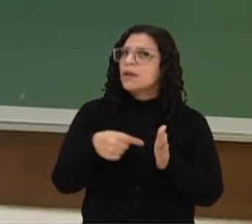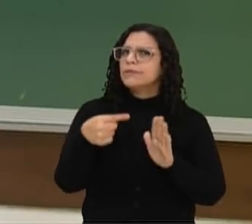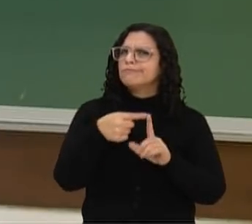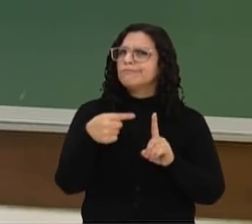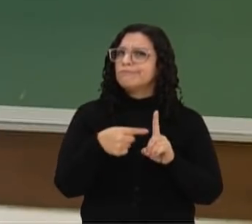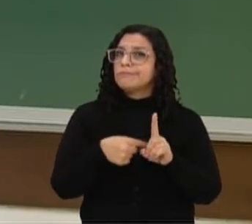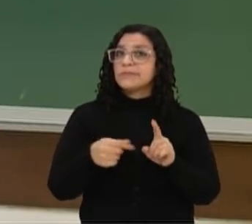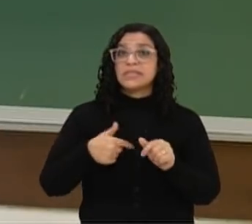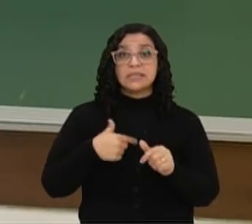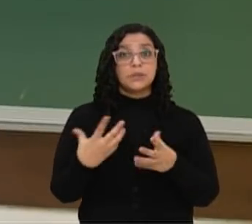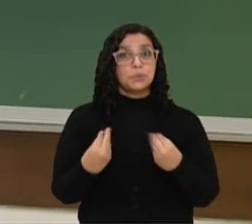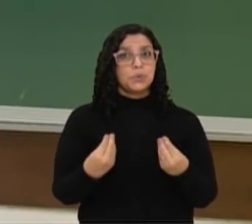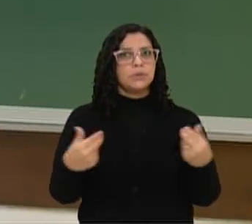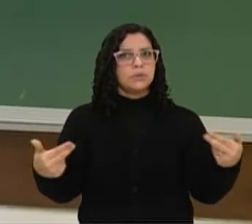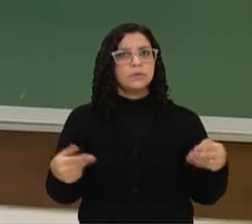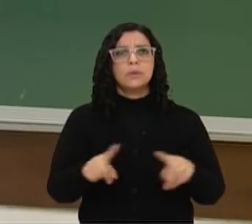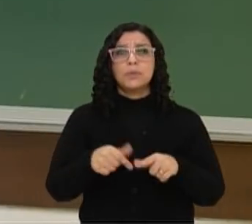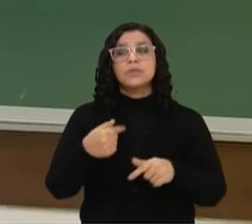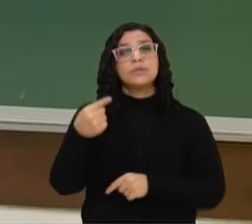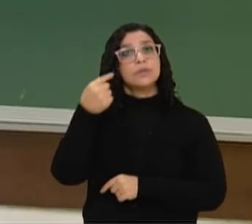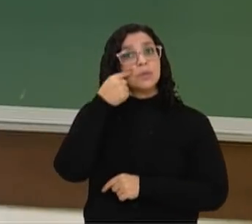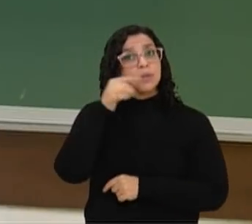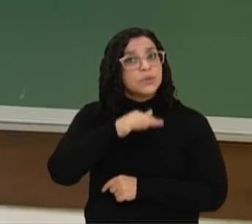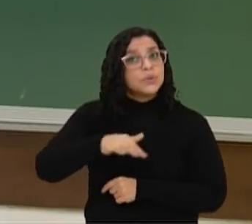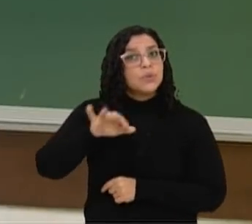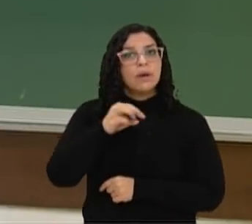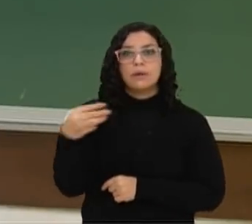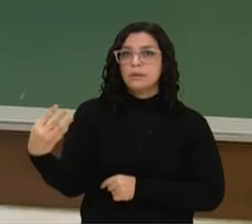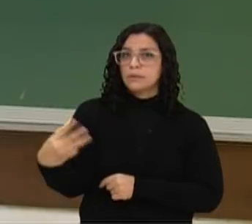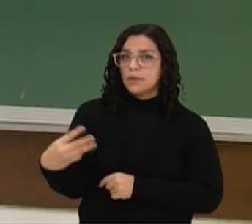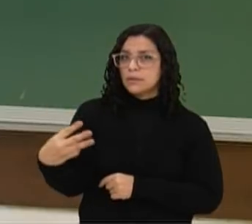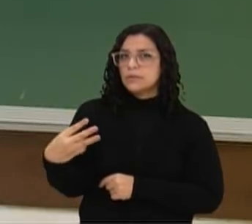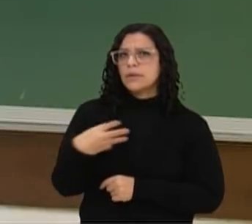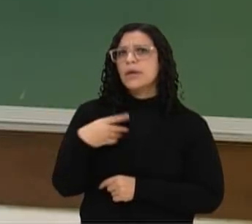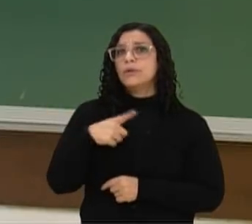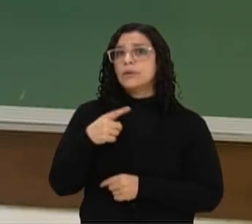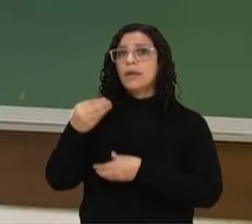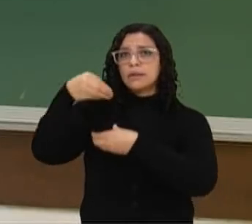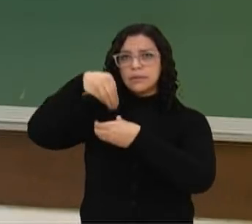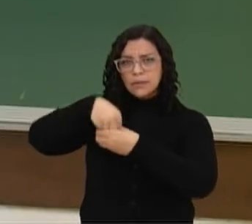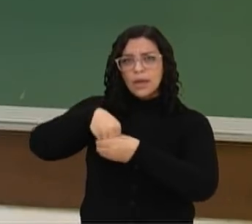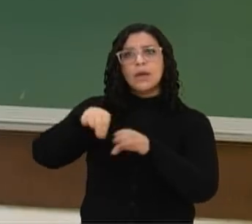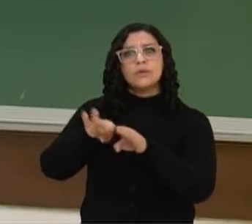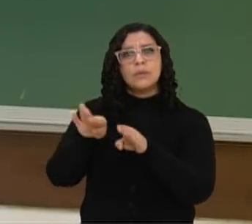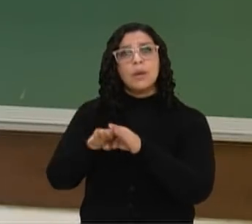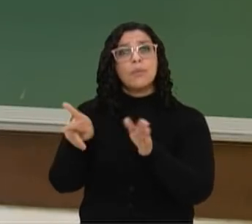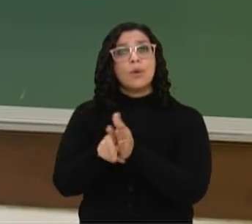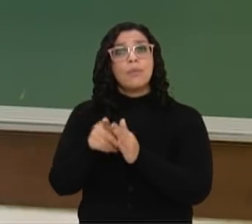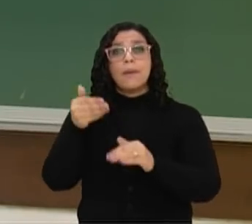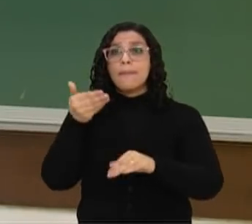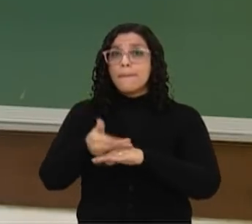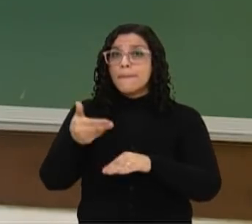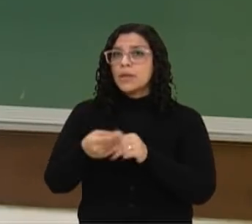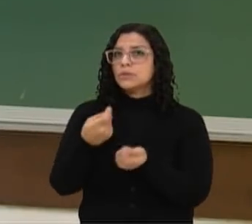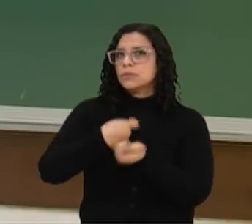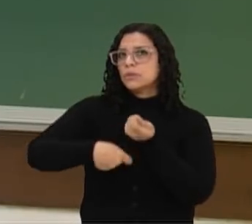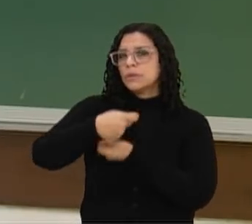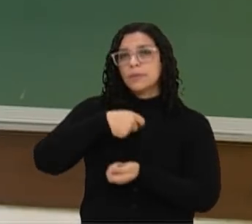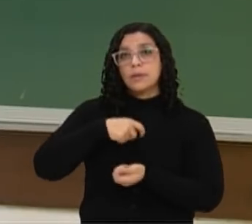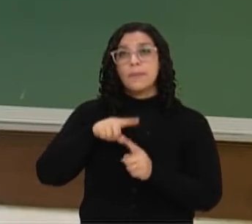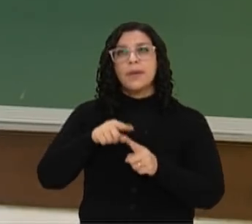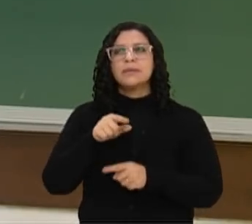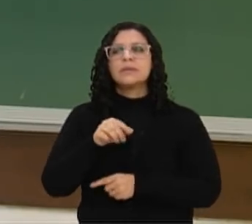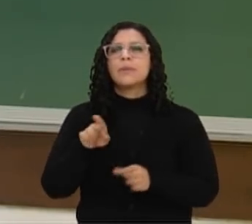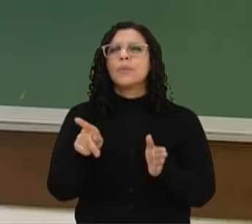diferenciados em grande quantidade. Então, quando eu penso nesse terceiro setor, eu incluo essa ideia ali das atividades econômicas. Também lá